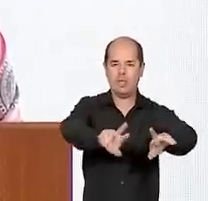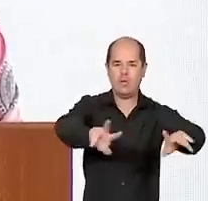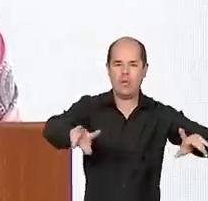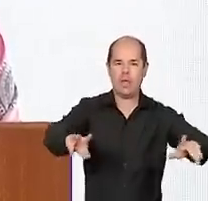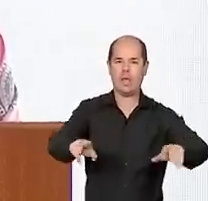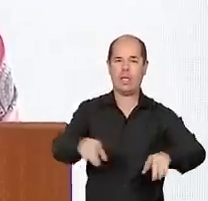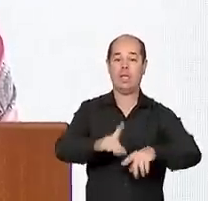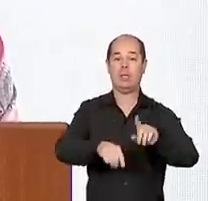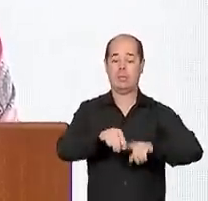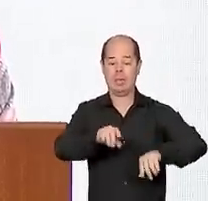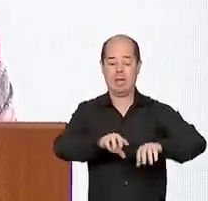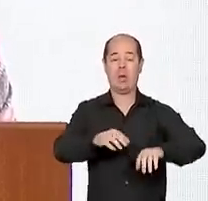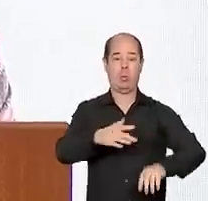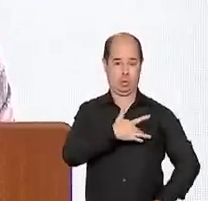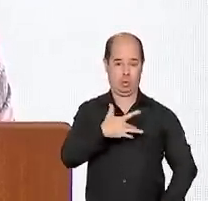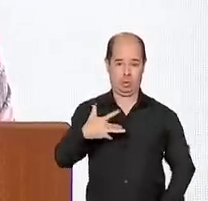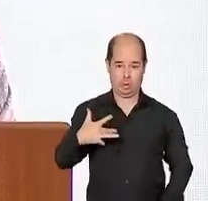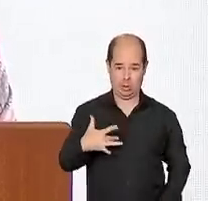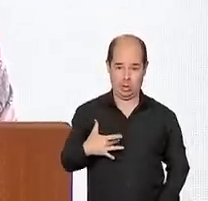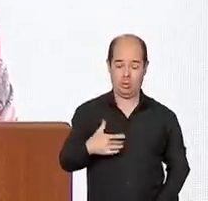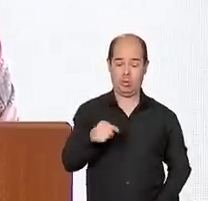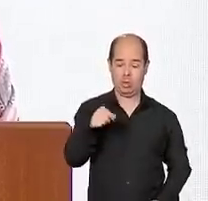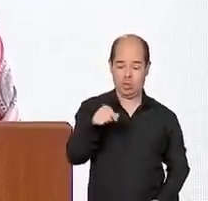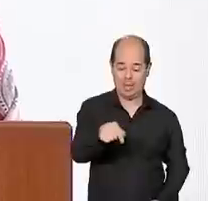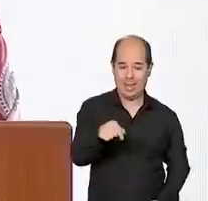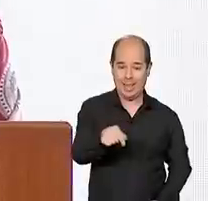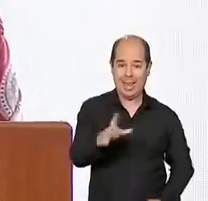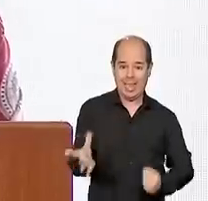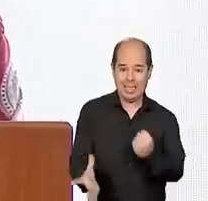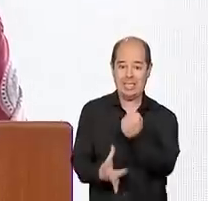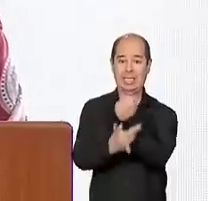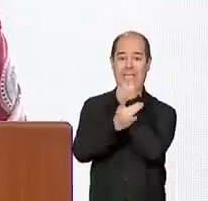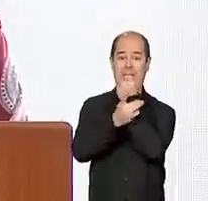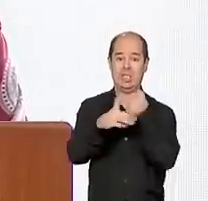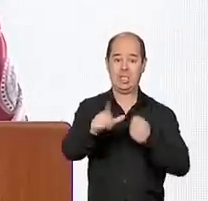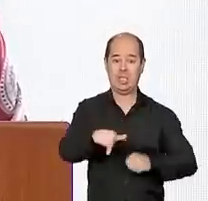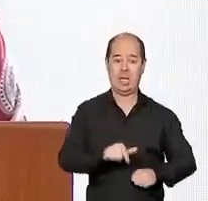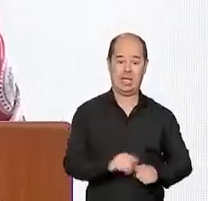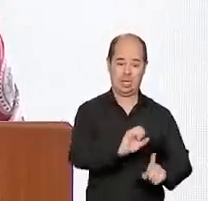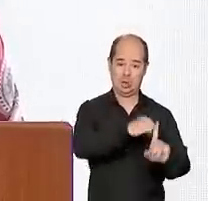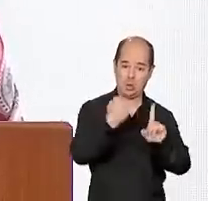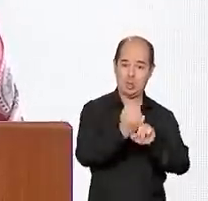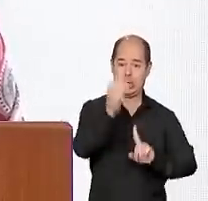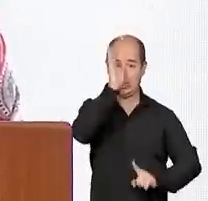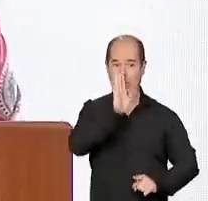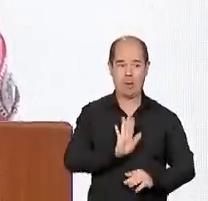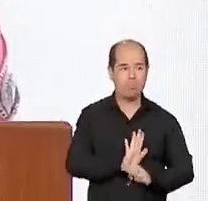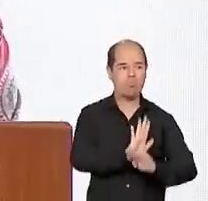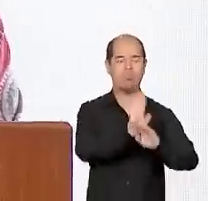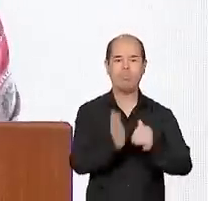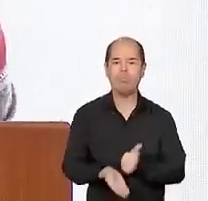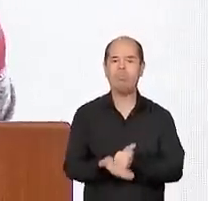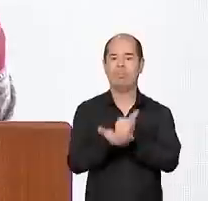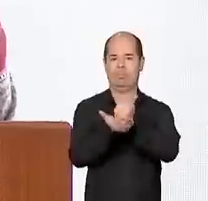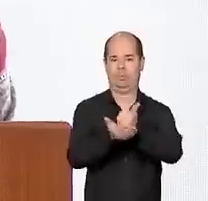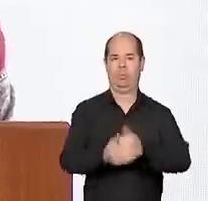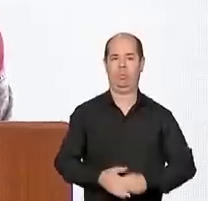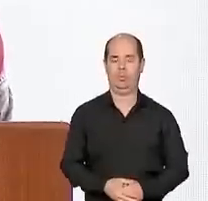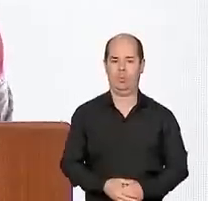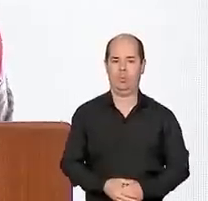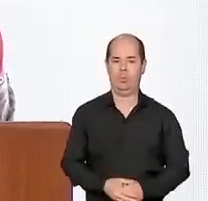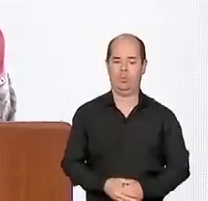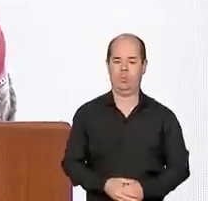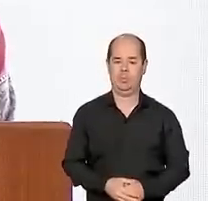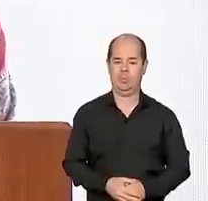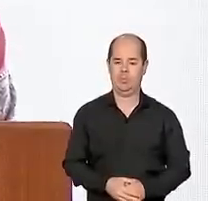comprometida com as demandas da sociedade brasileira. É isso que define o que fazemos hoje. Também quero...